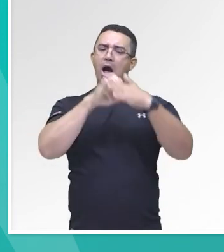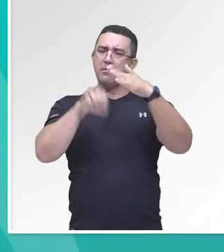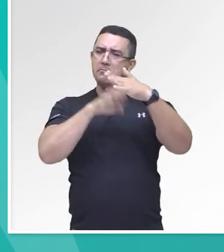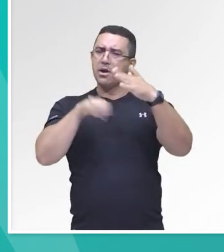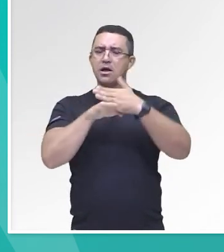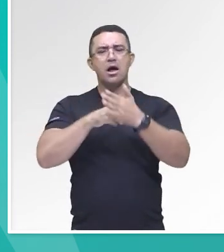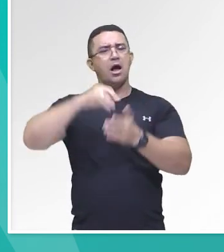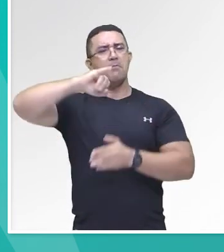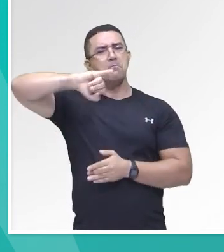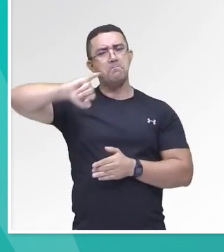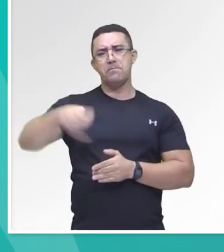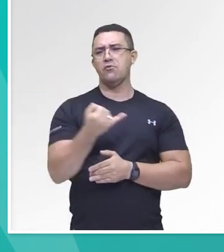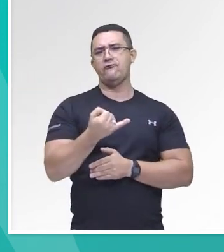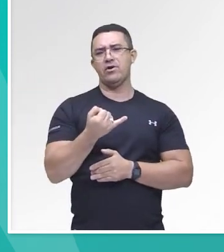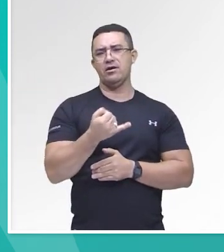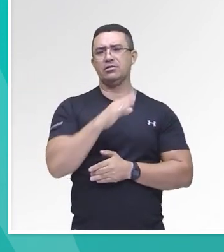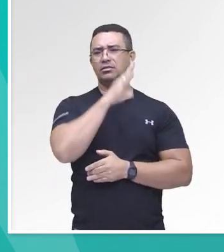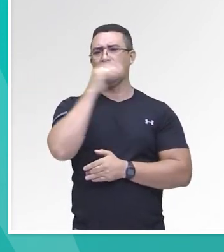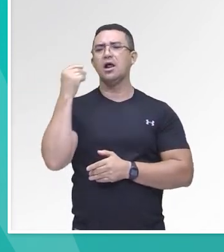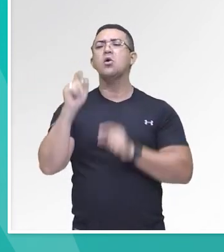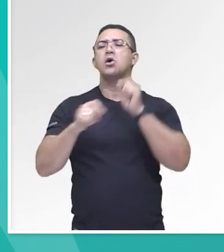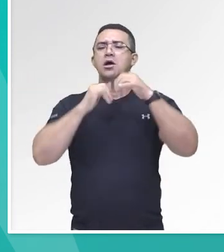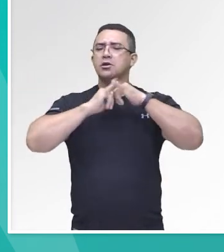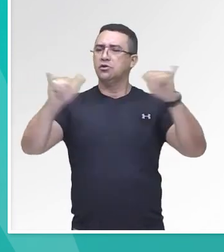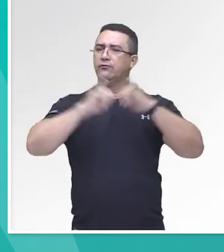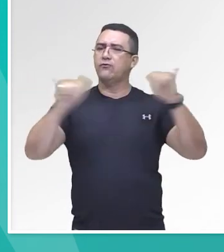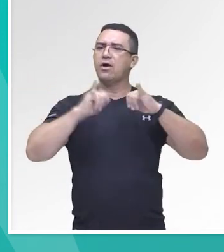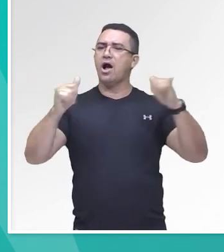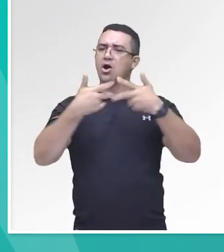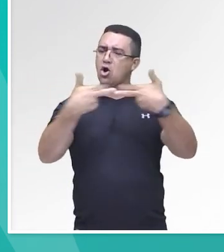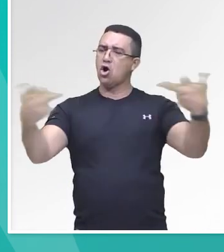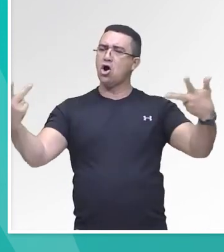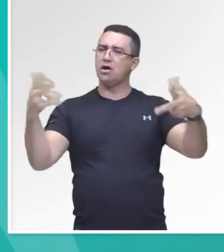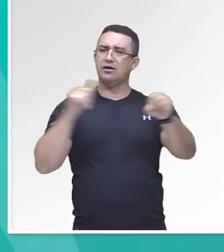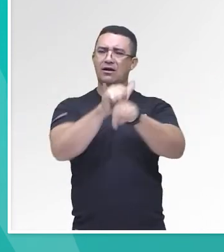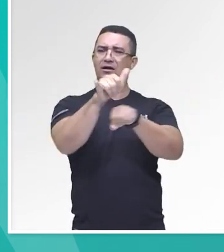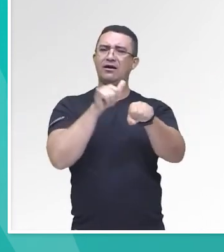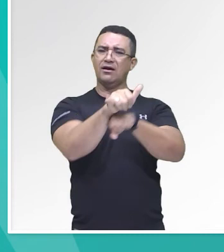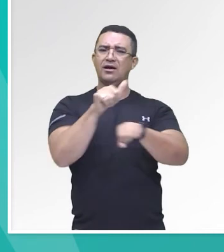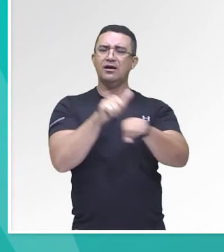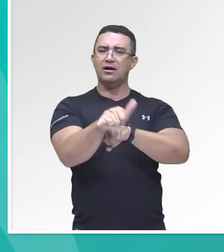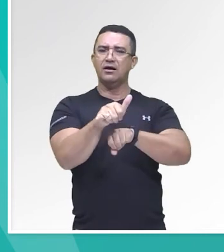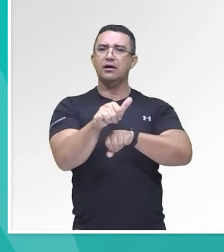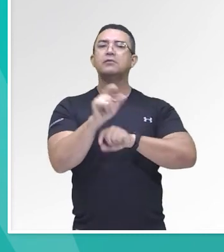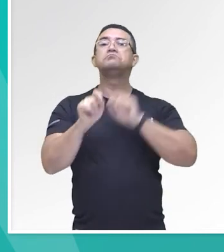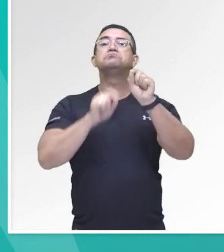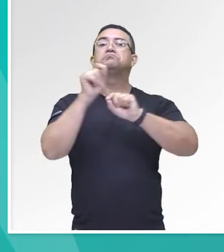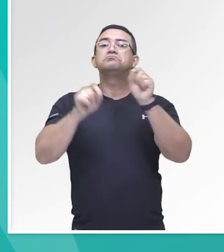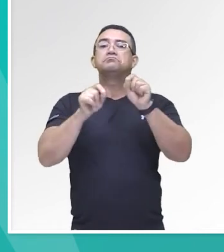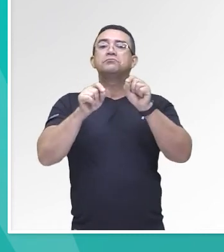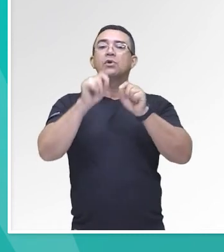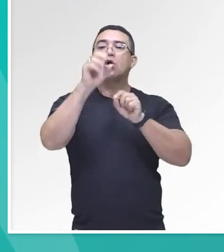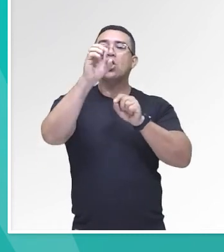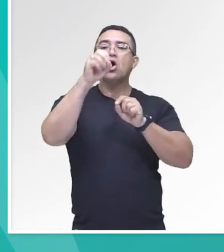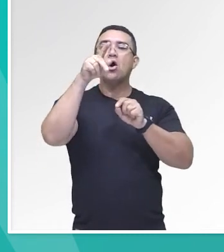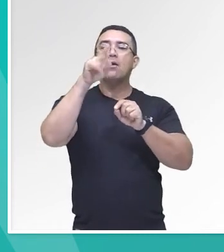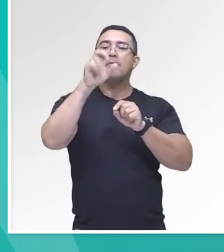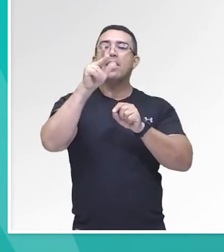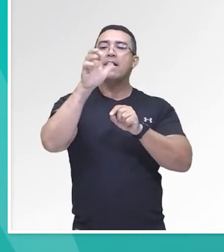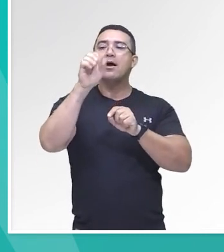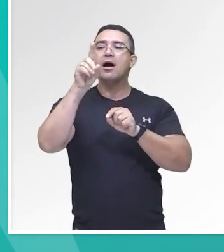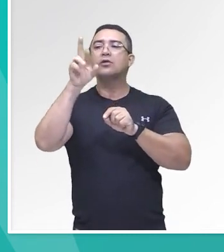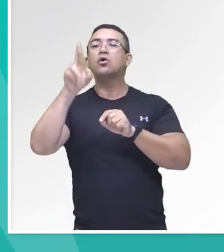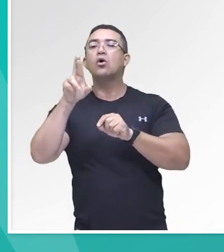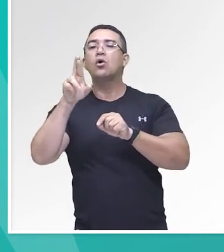esse quadro para divulgar propagandas enganosas. Cadê o meu operador argumentativo? O meu operador argumentativo está